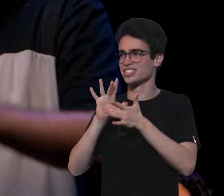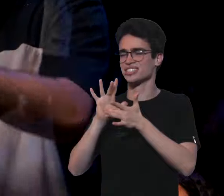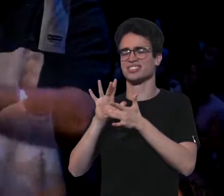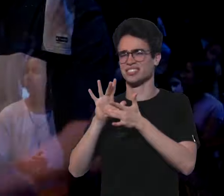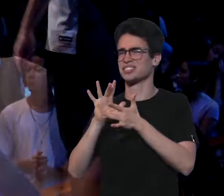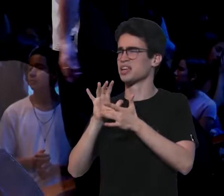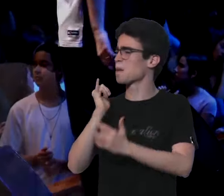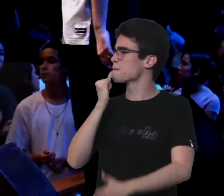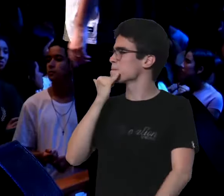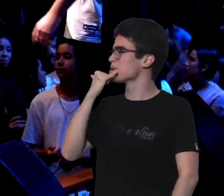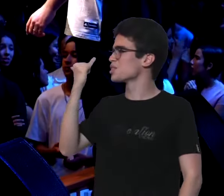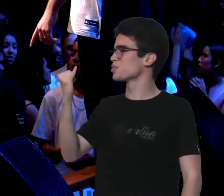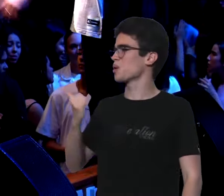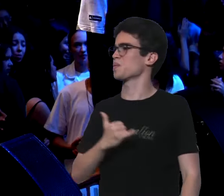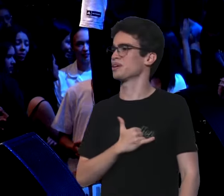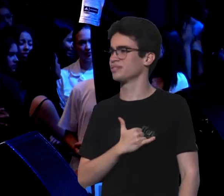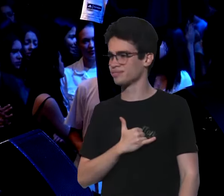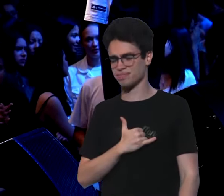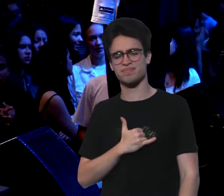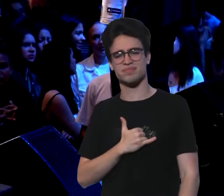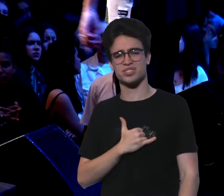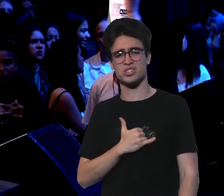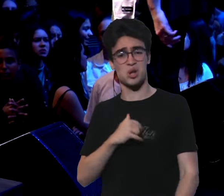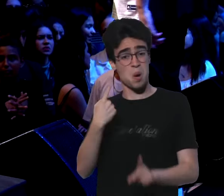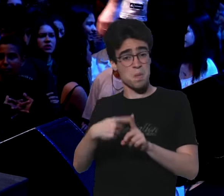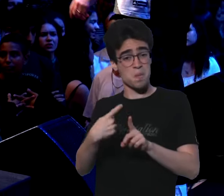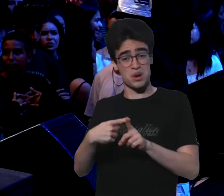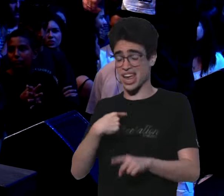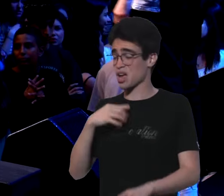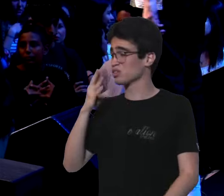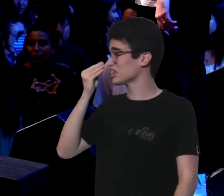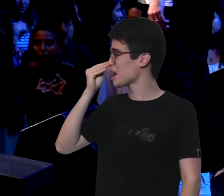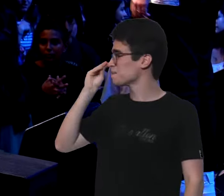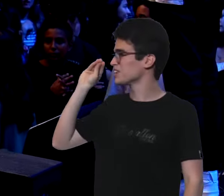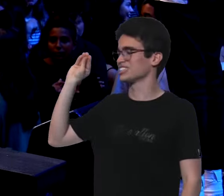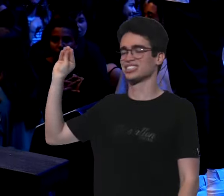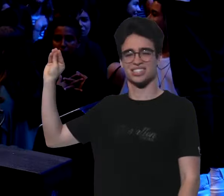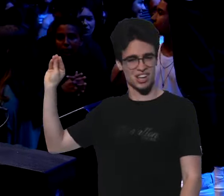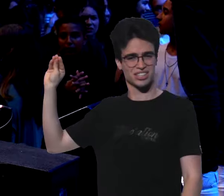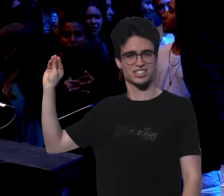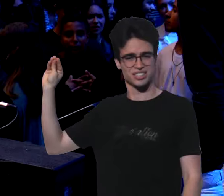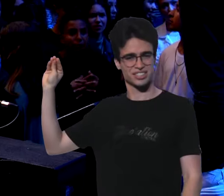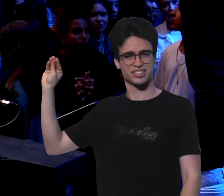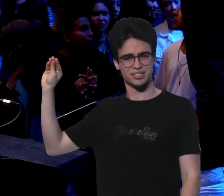me perdoa, porque eu virei as costas para o Senhor.